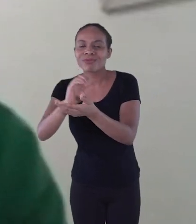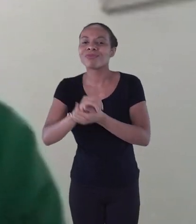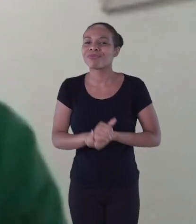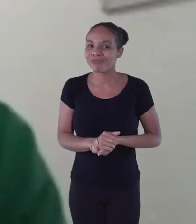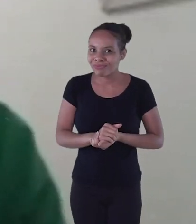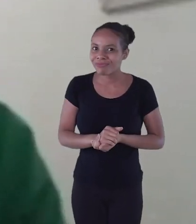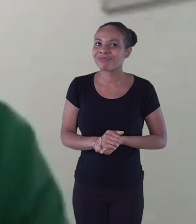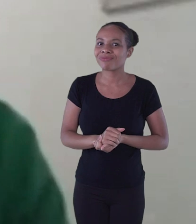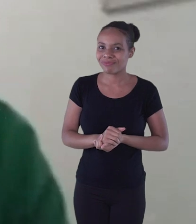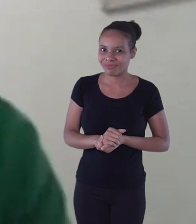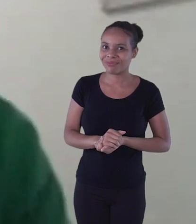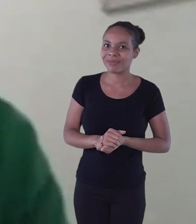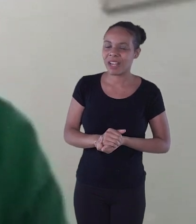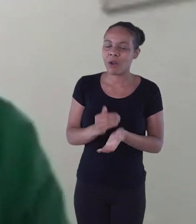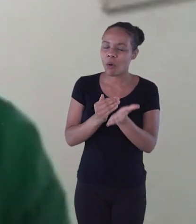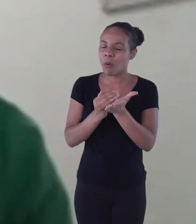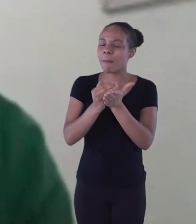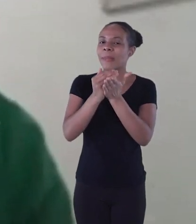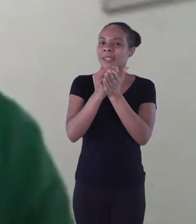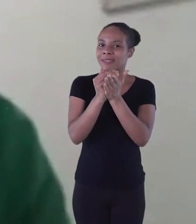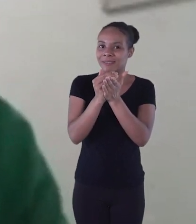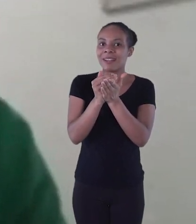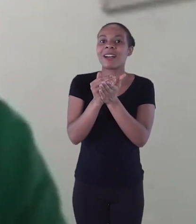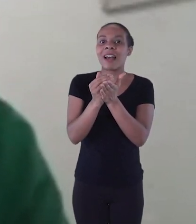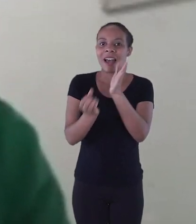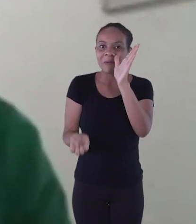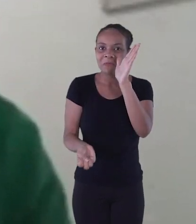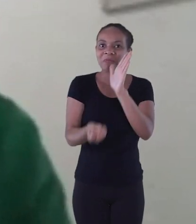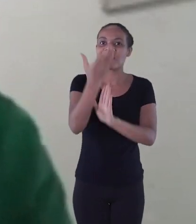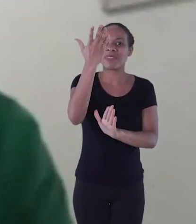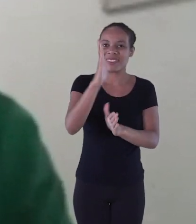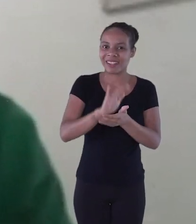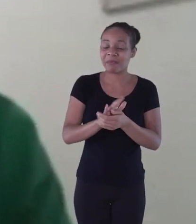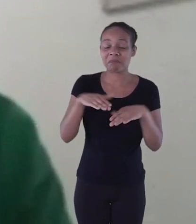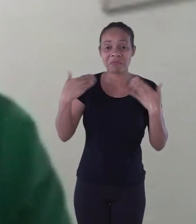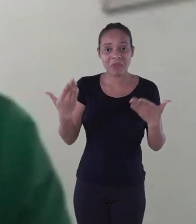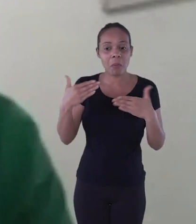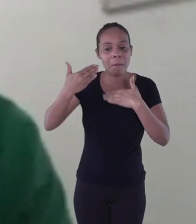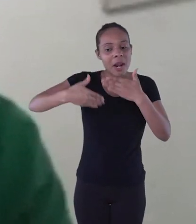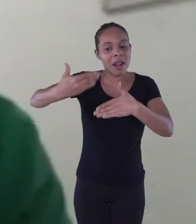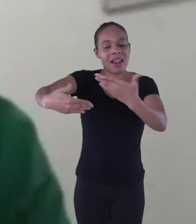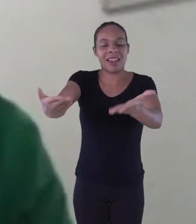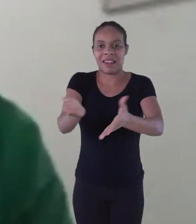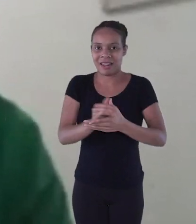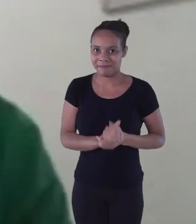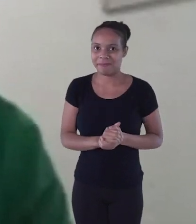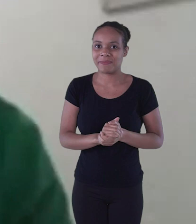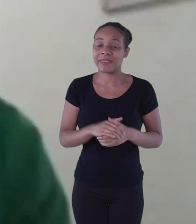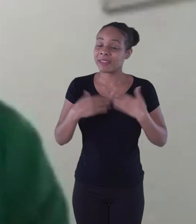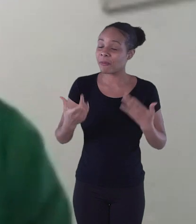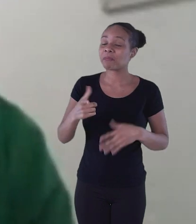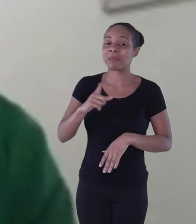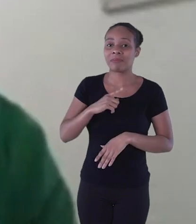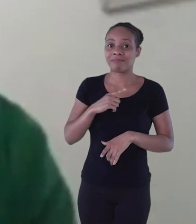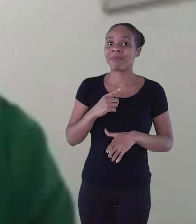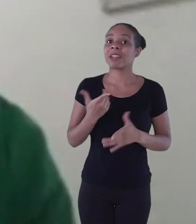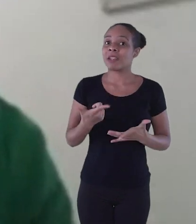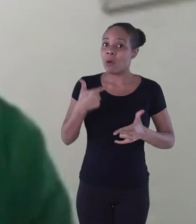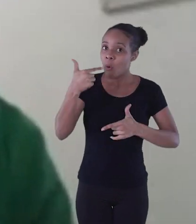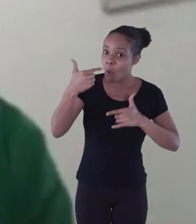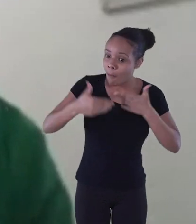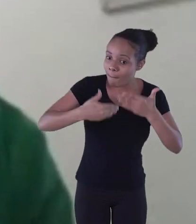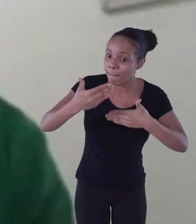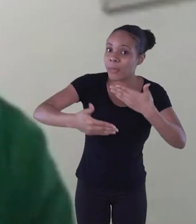uma forma de preparação. Então foi uma grande aventura e que não para a aventura, porque a Lília já falou aí